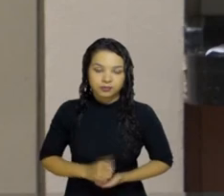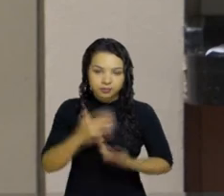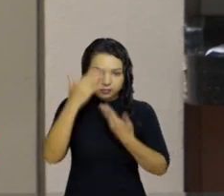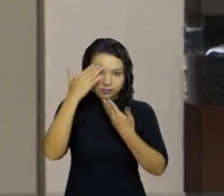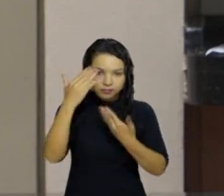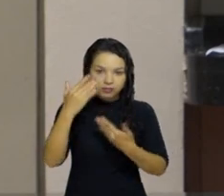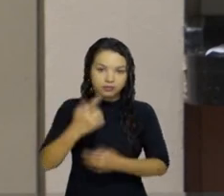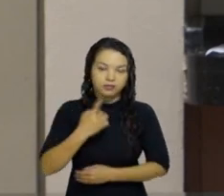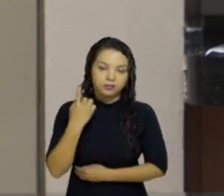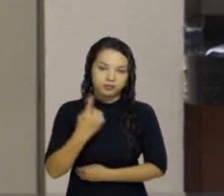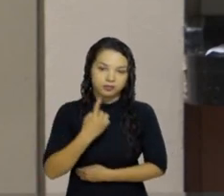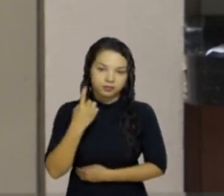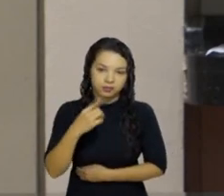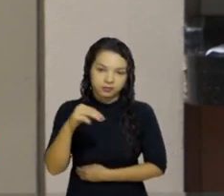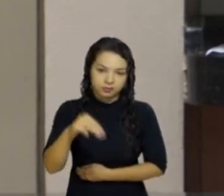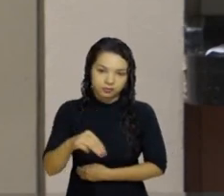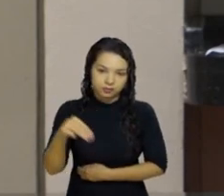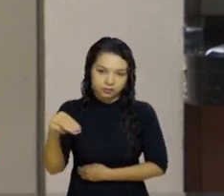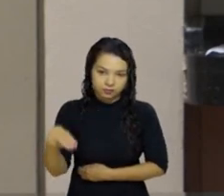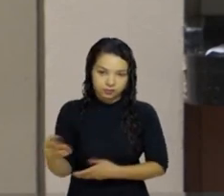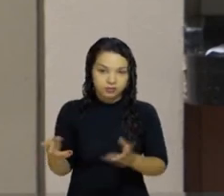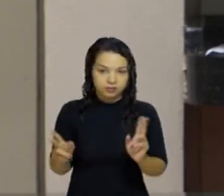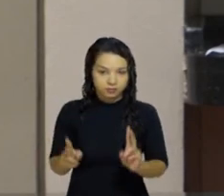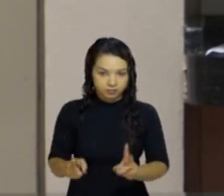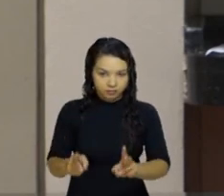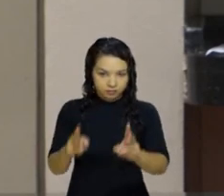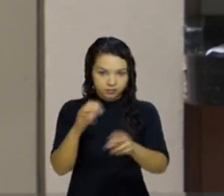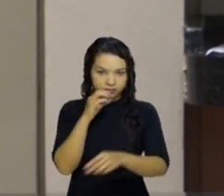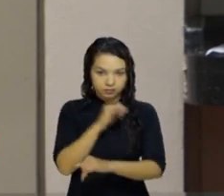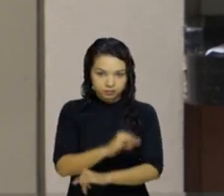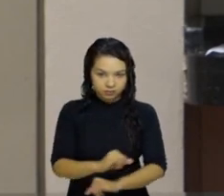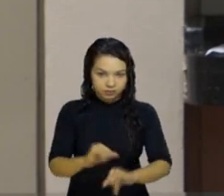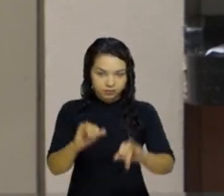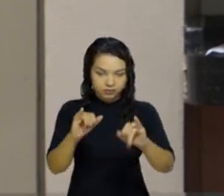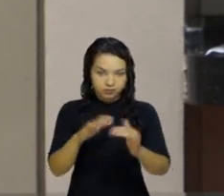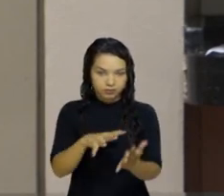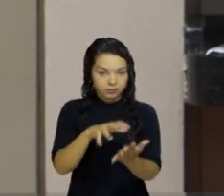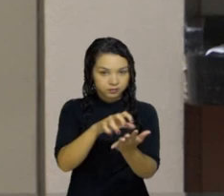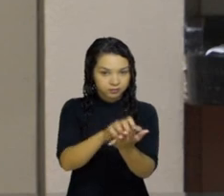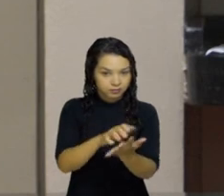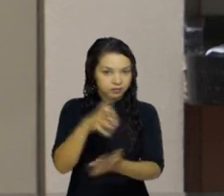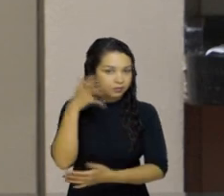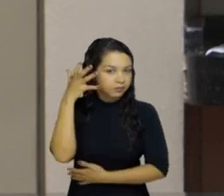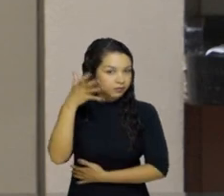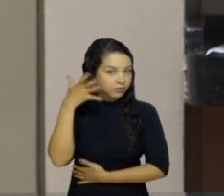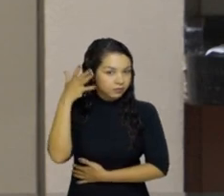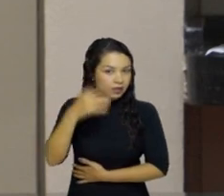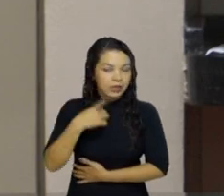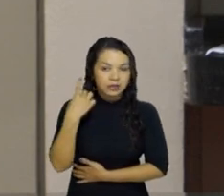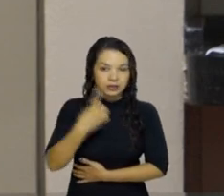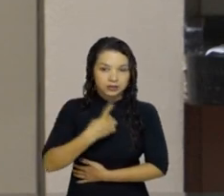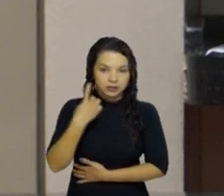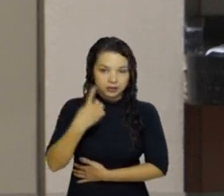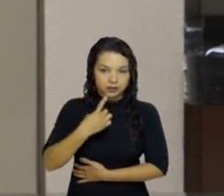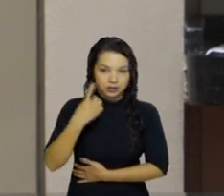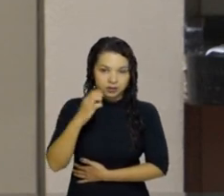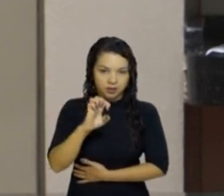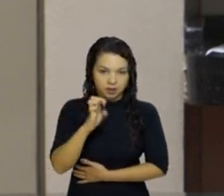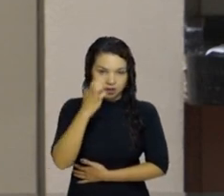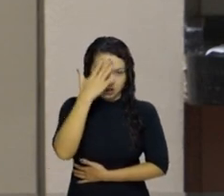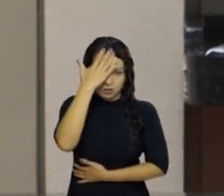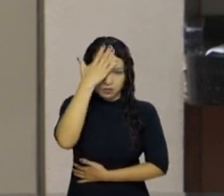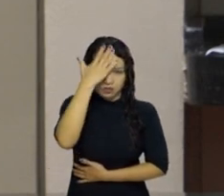Mário Mota. Ainda em breves comunicações, inscrito para falar o senhor deputado Emerson Stein.